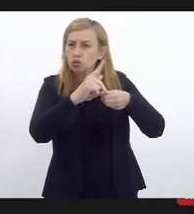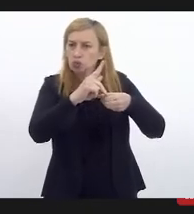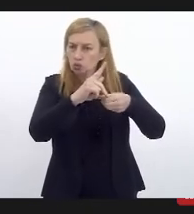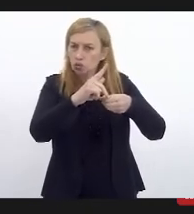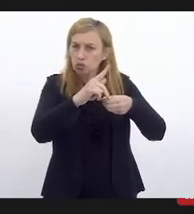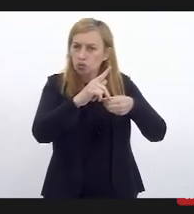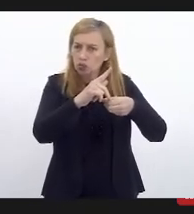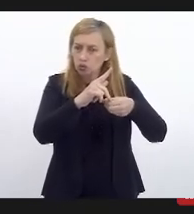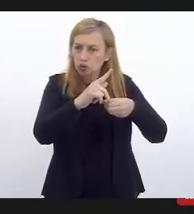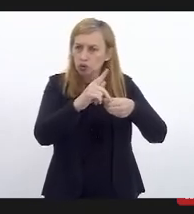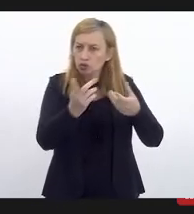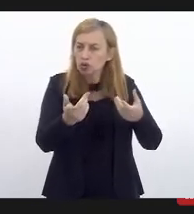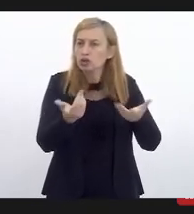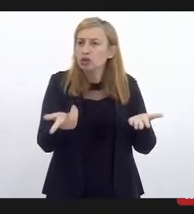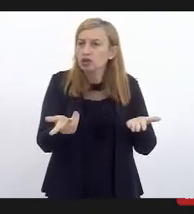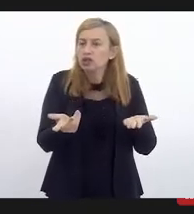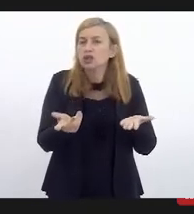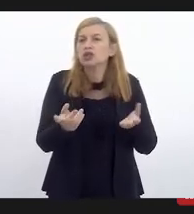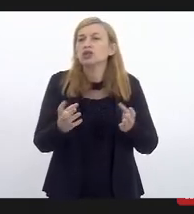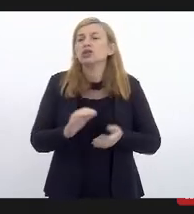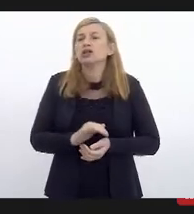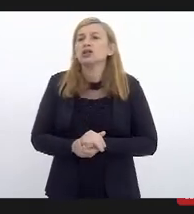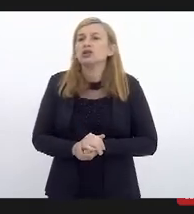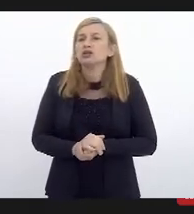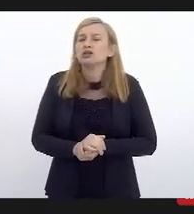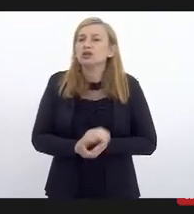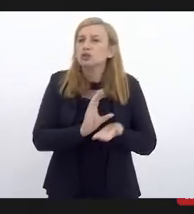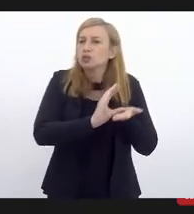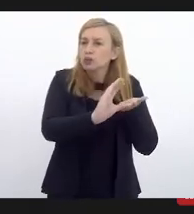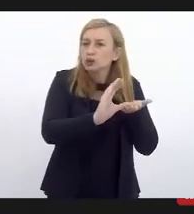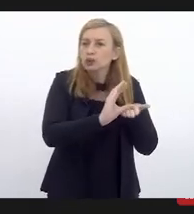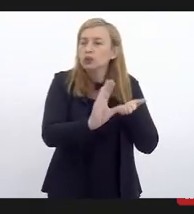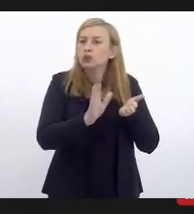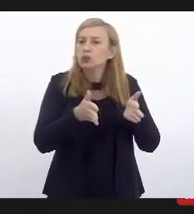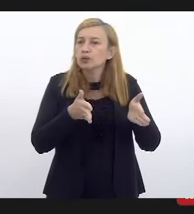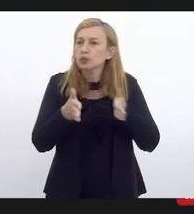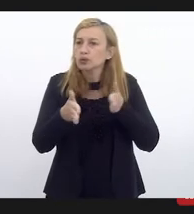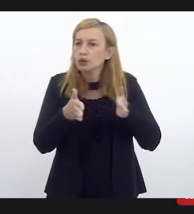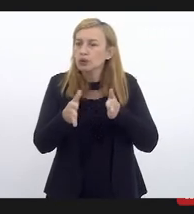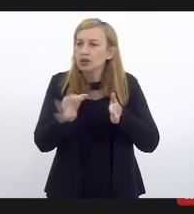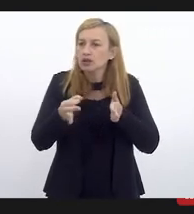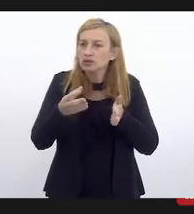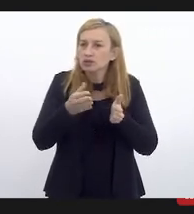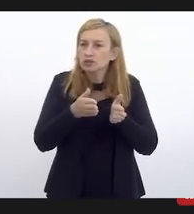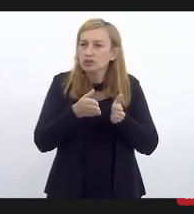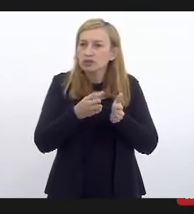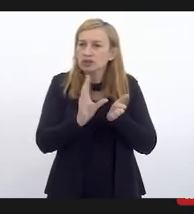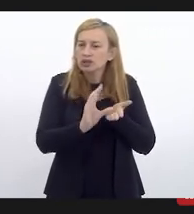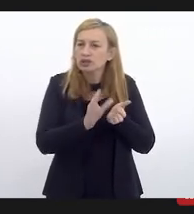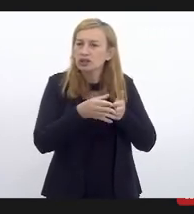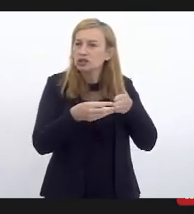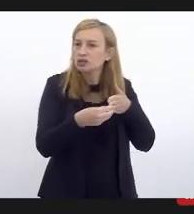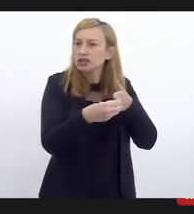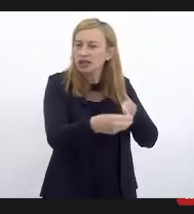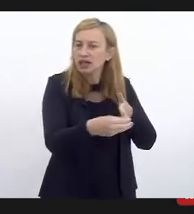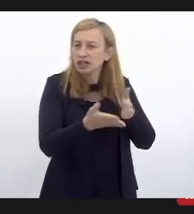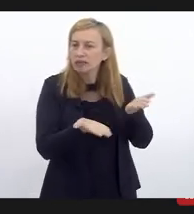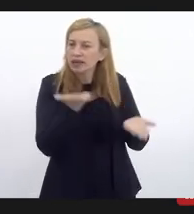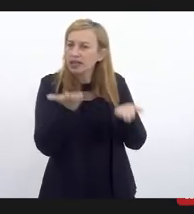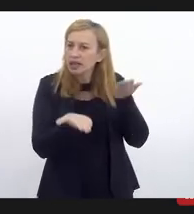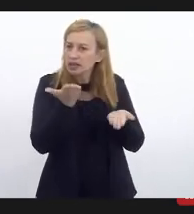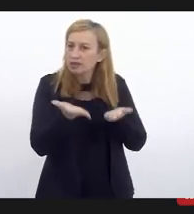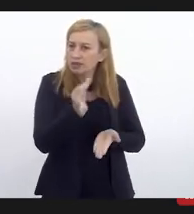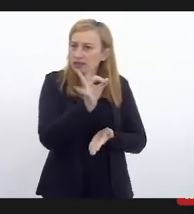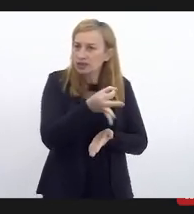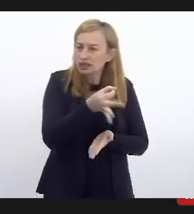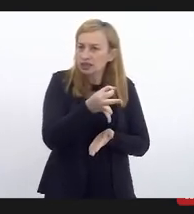né, tirando as deduções que existem, no longo prazo, elas estão direcionadas para equilibrar minimamente o